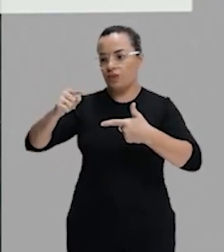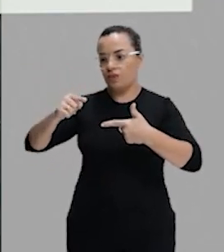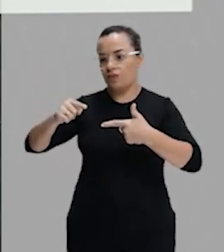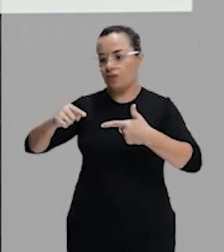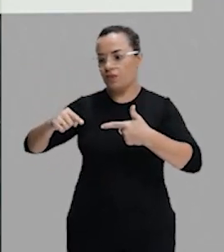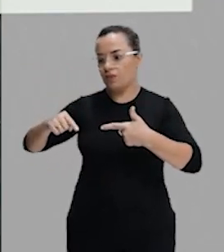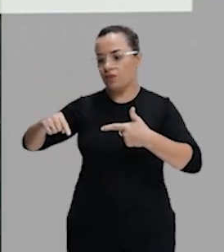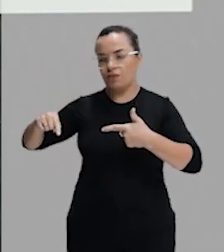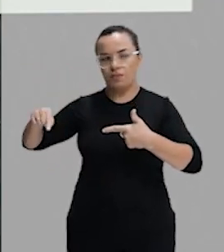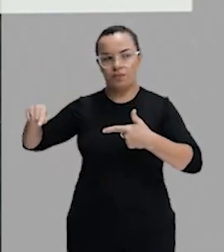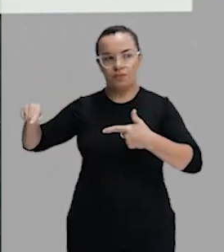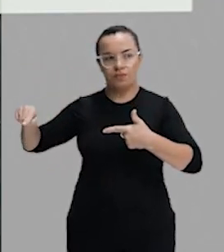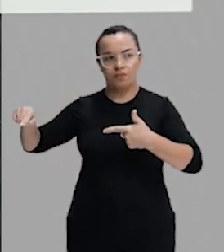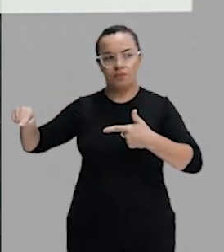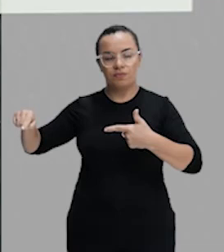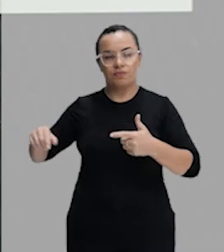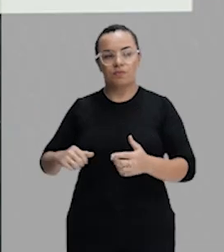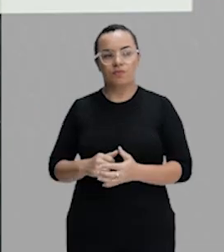Certo?